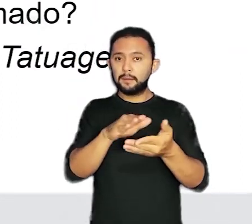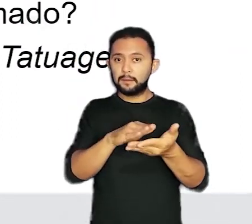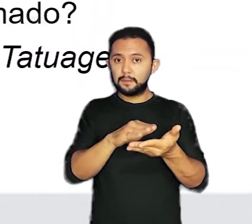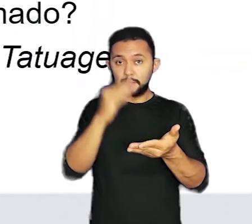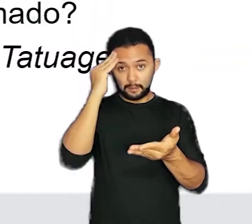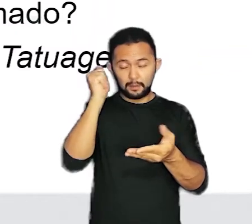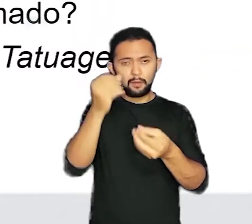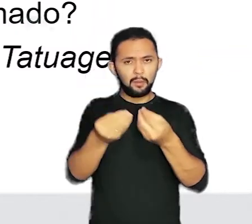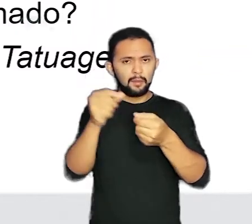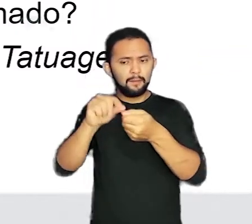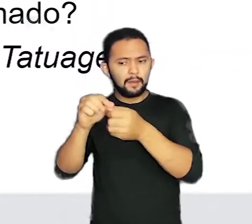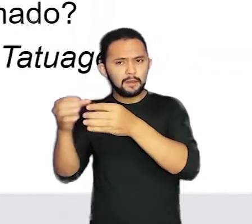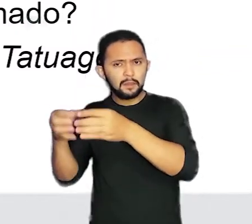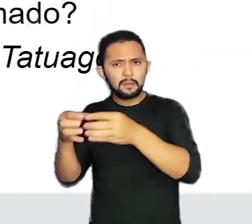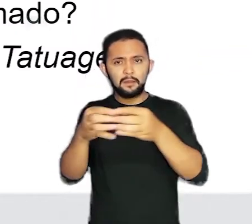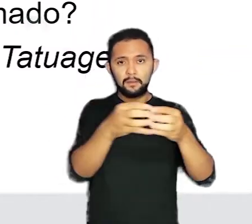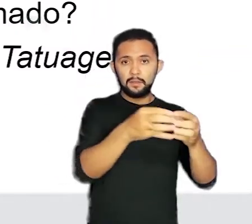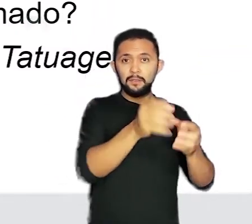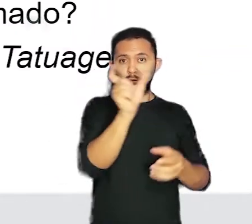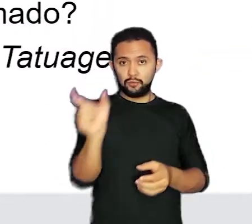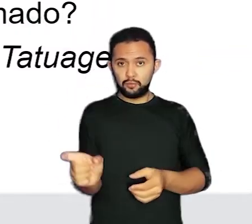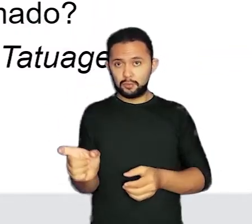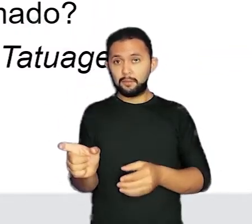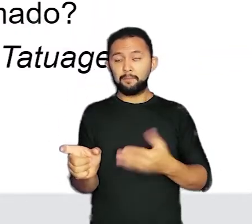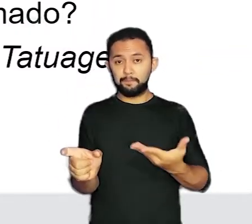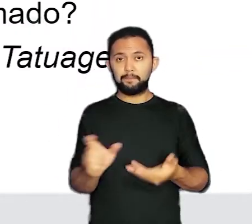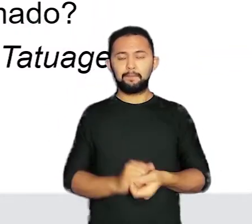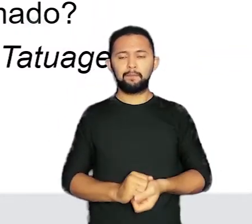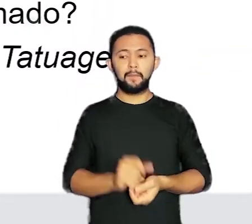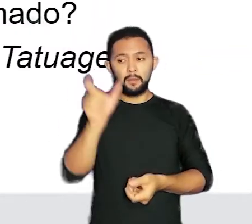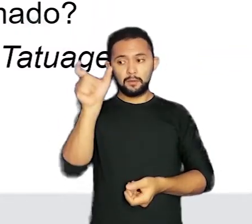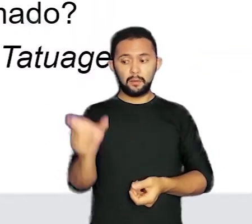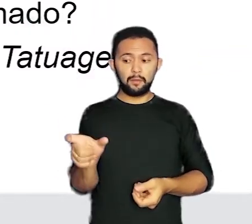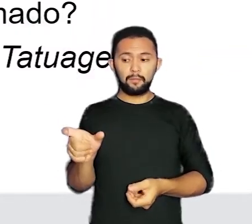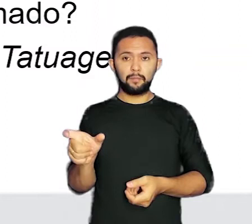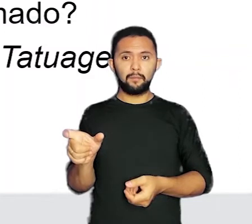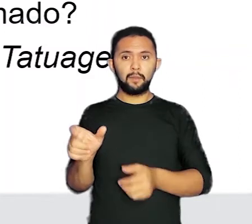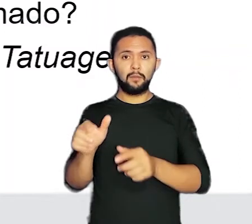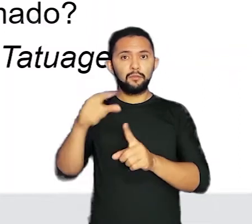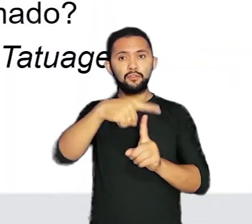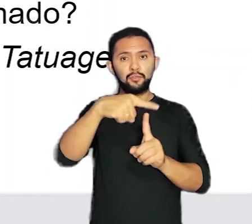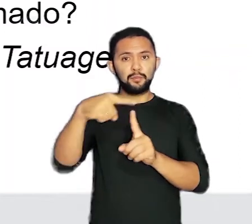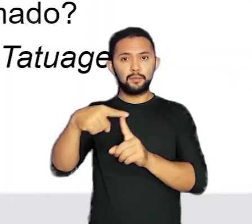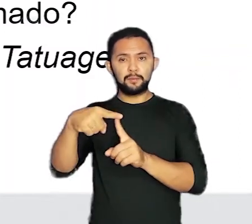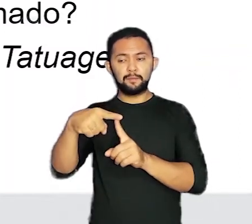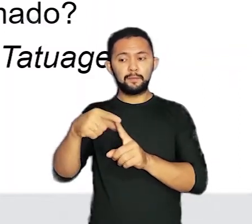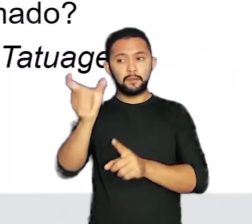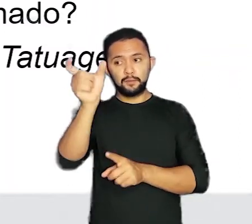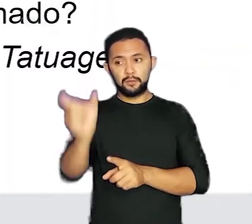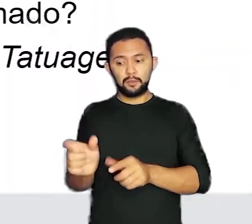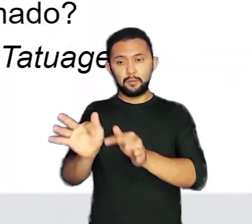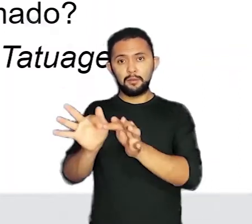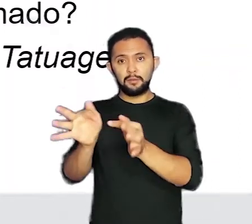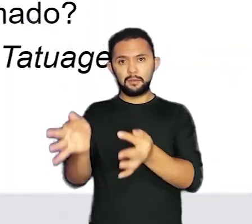sujeito. Então, os tipos de sujeito. Vamos aí para o primeiro, tá? Sujeito simples. Então, o sujeito simples vai ser